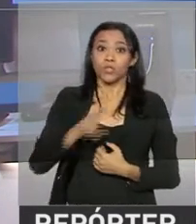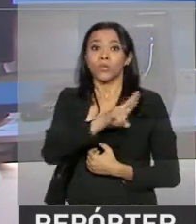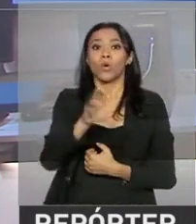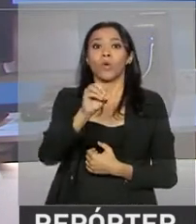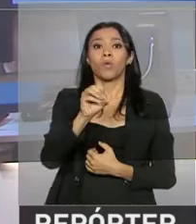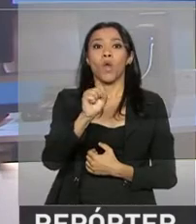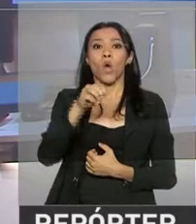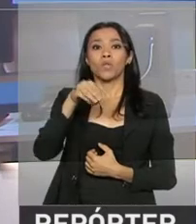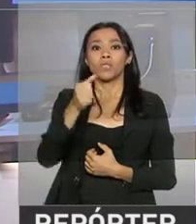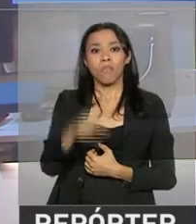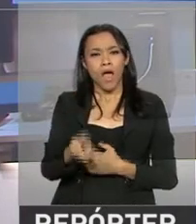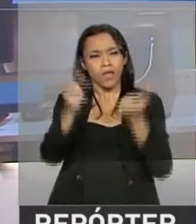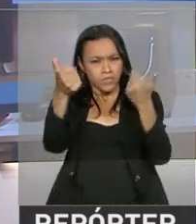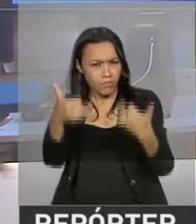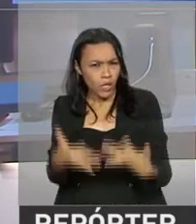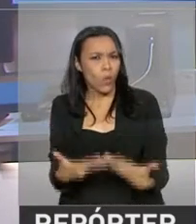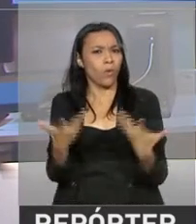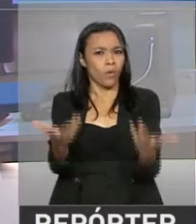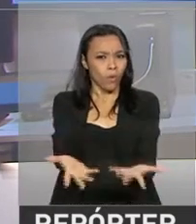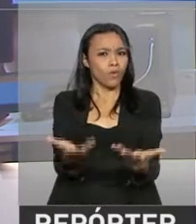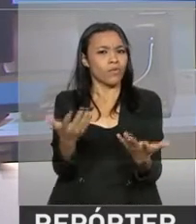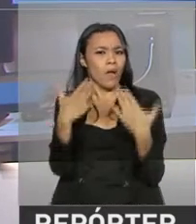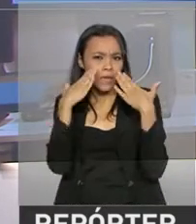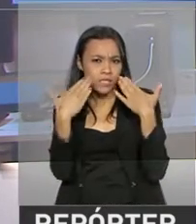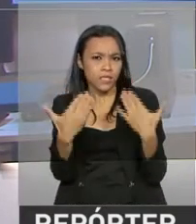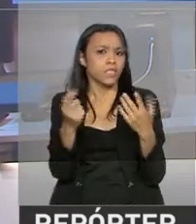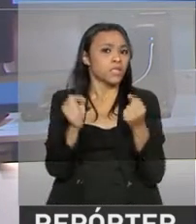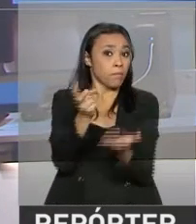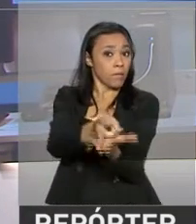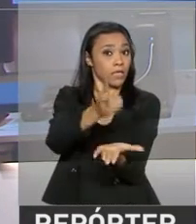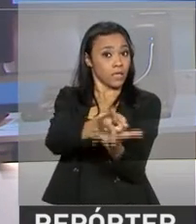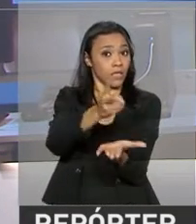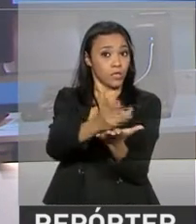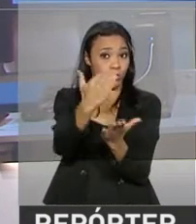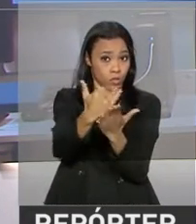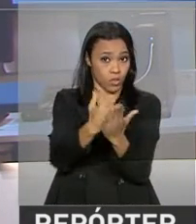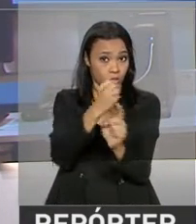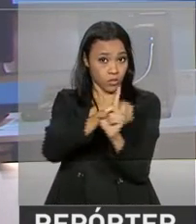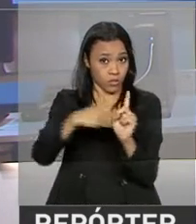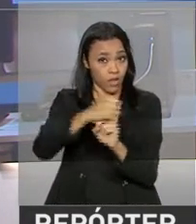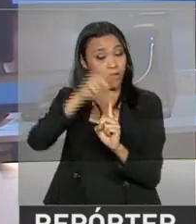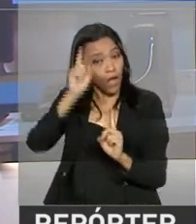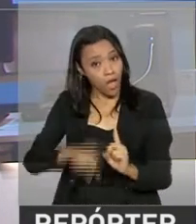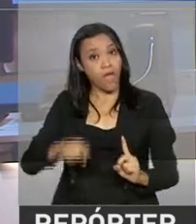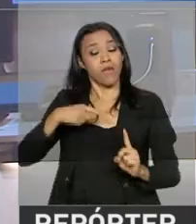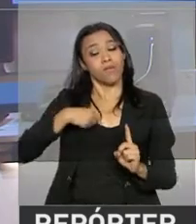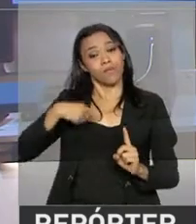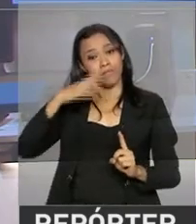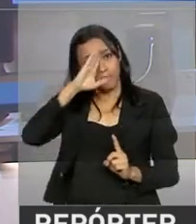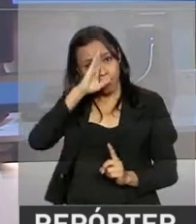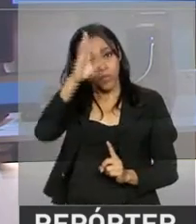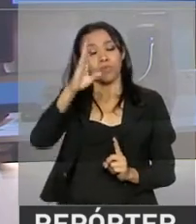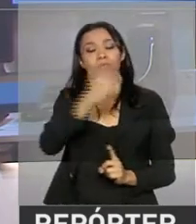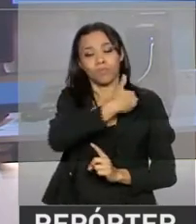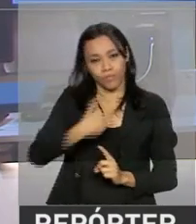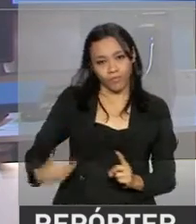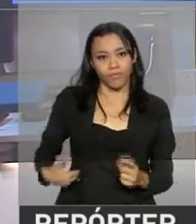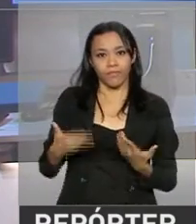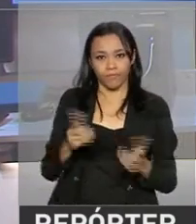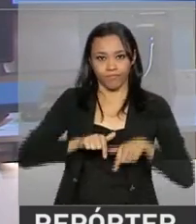com exclusividade para a nossa equipe que a manutenção dos programas sociais é prioridade para o atual